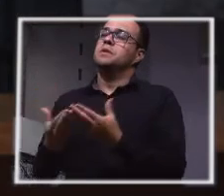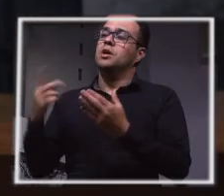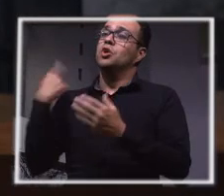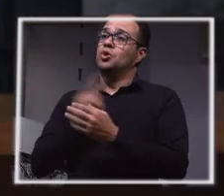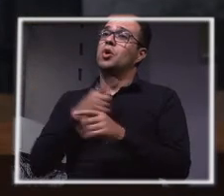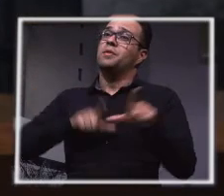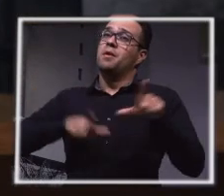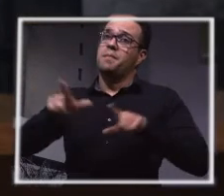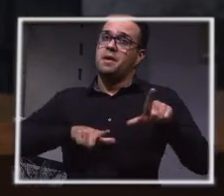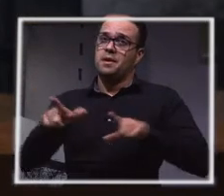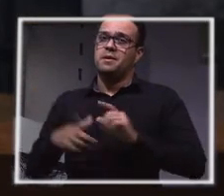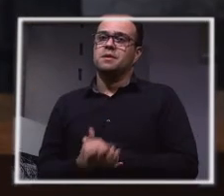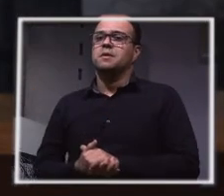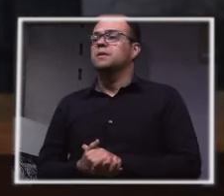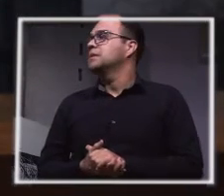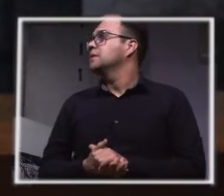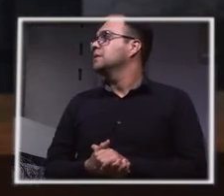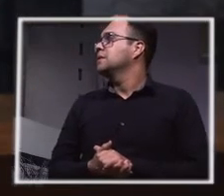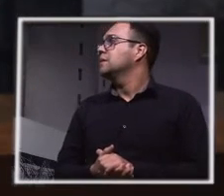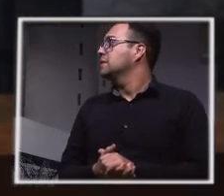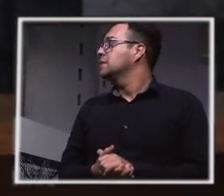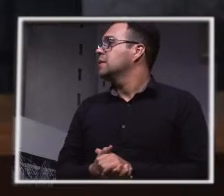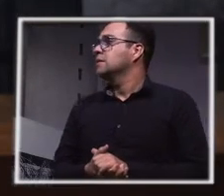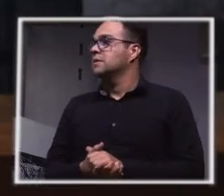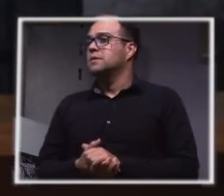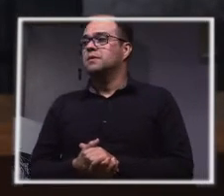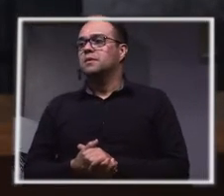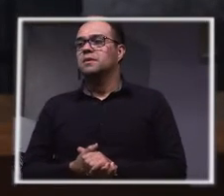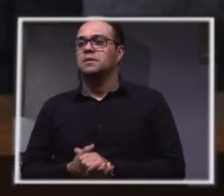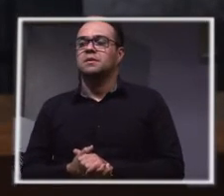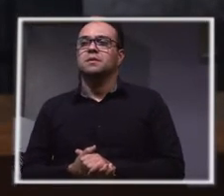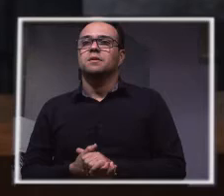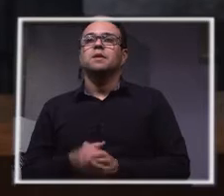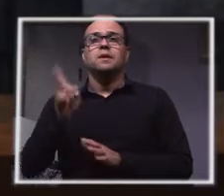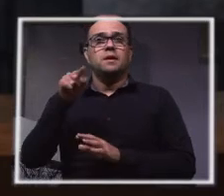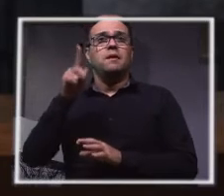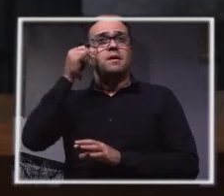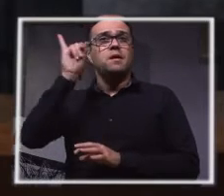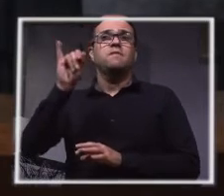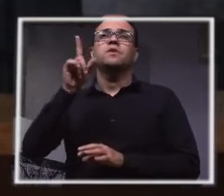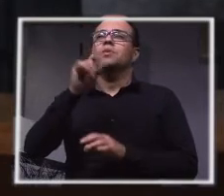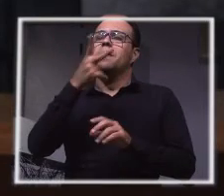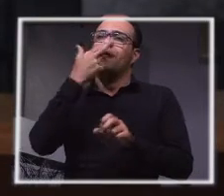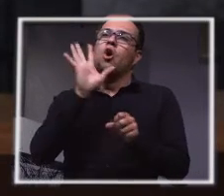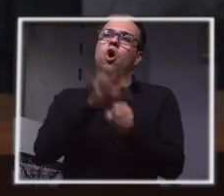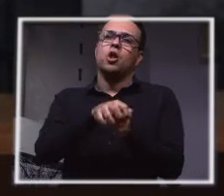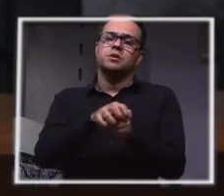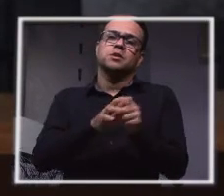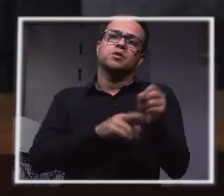nós operamos. E é esse protagonismo que evita uma colonização